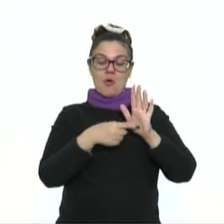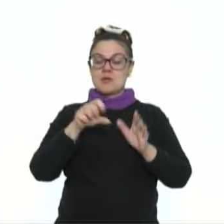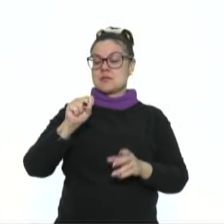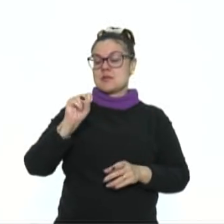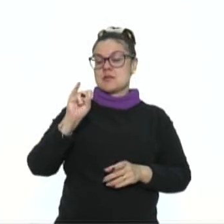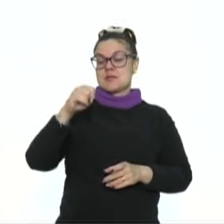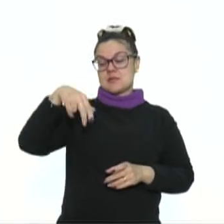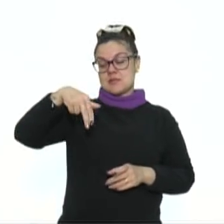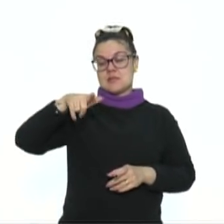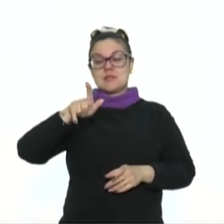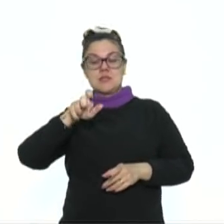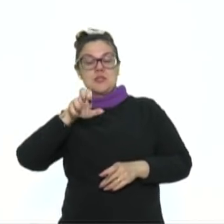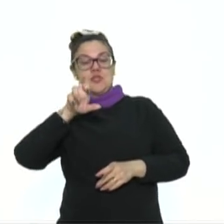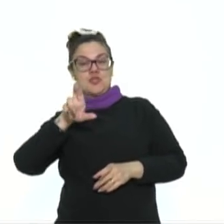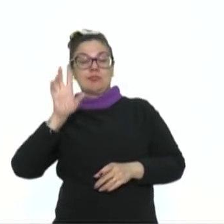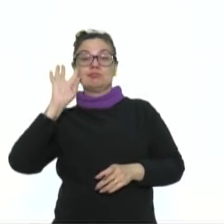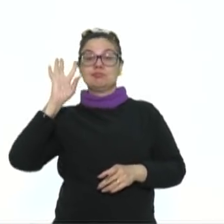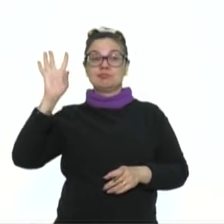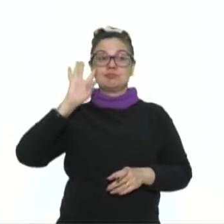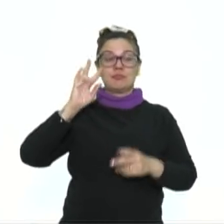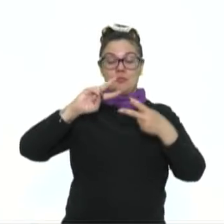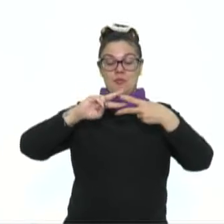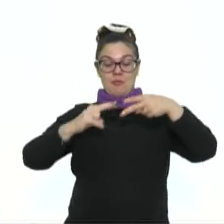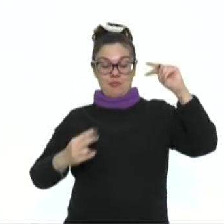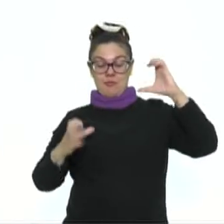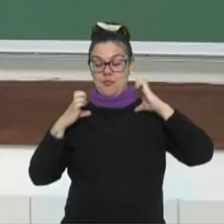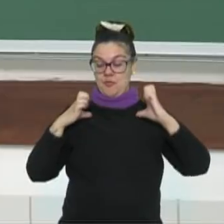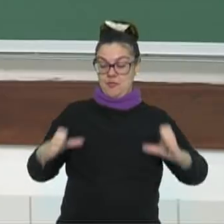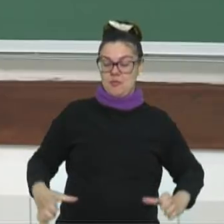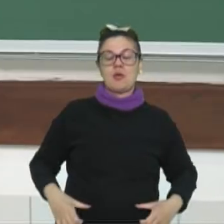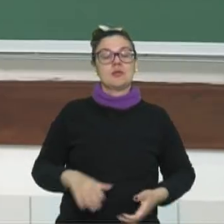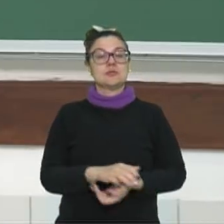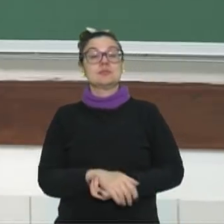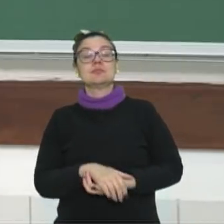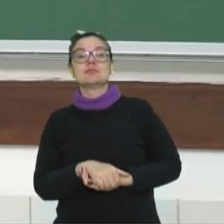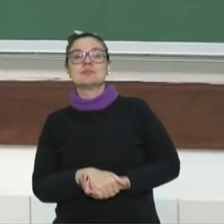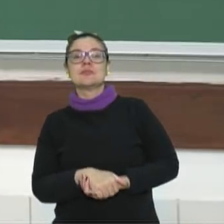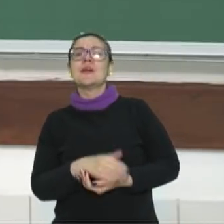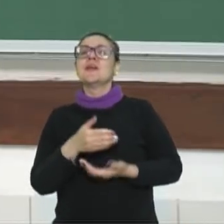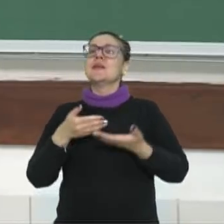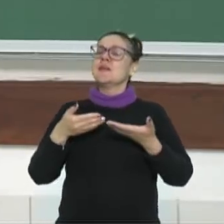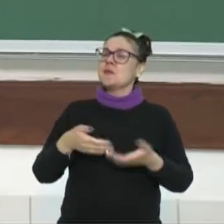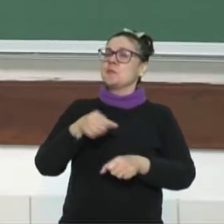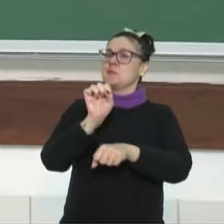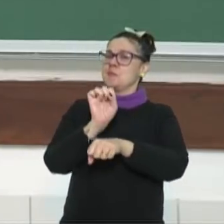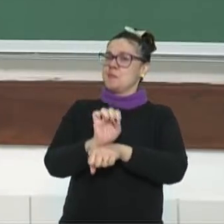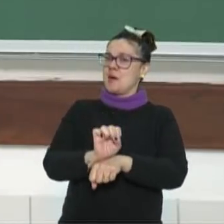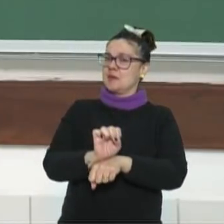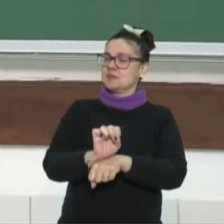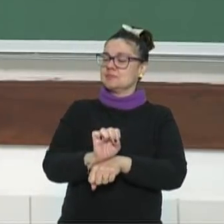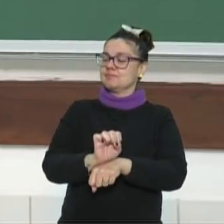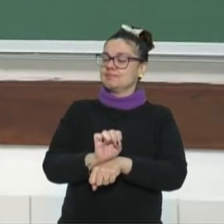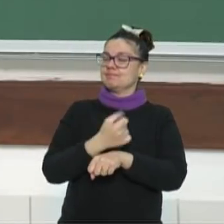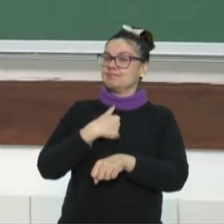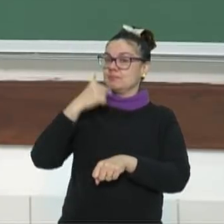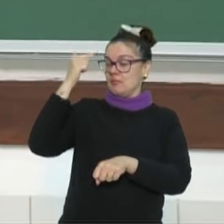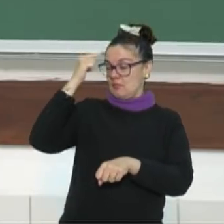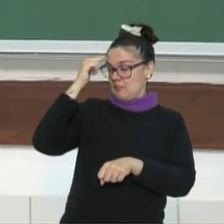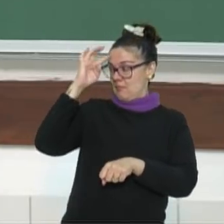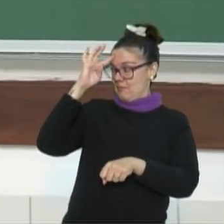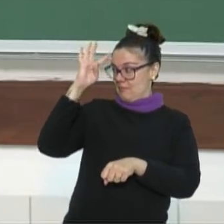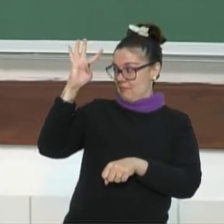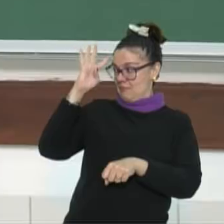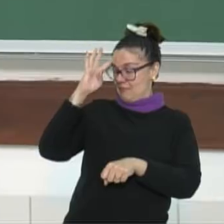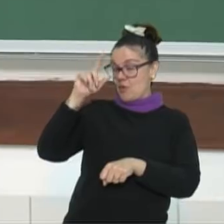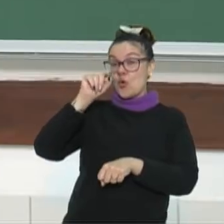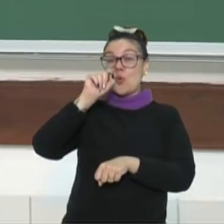Peter Singer em sua reflexão bioética? Então, para aí um pouquinho, reflita sobre